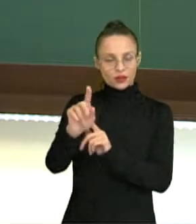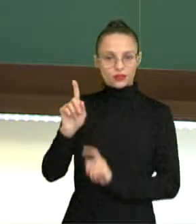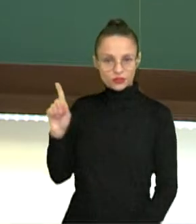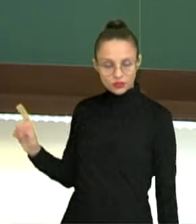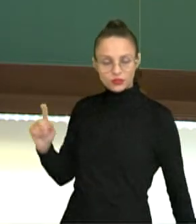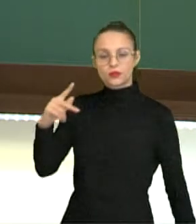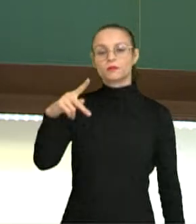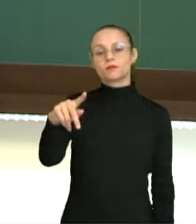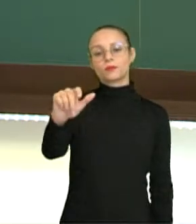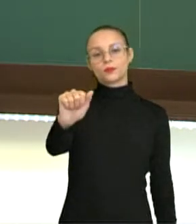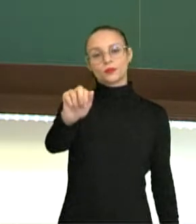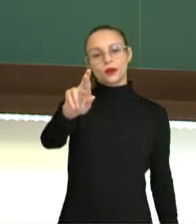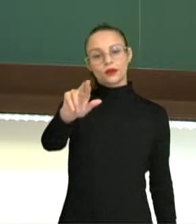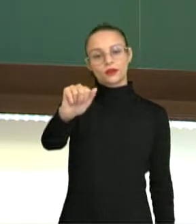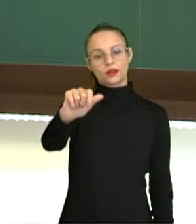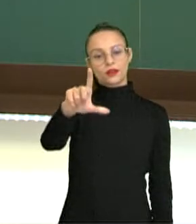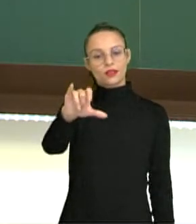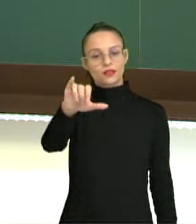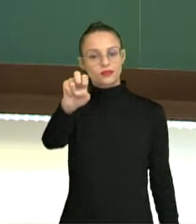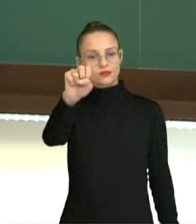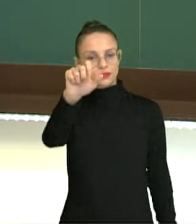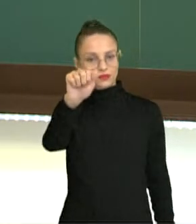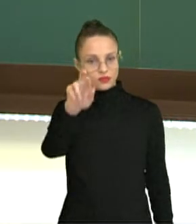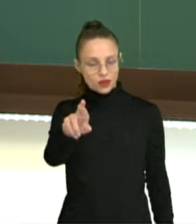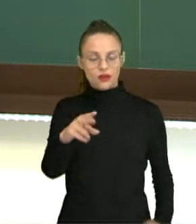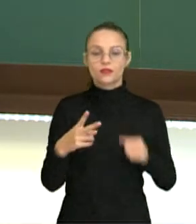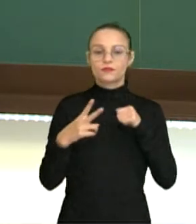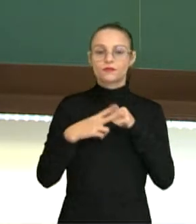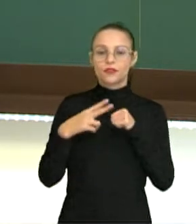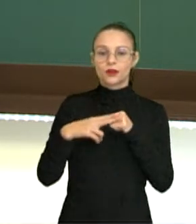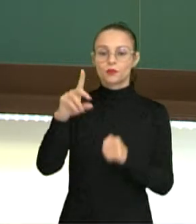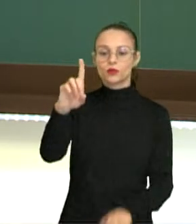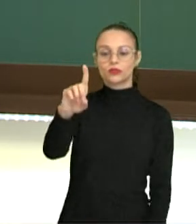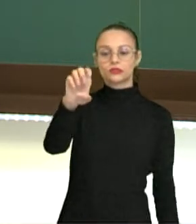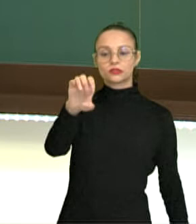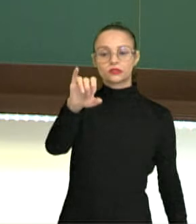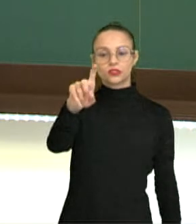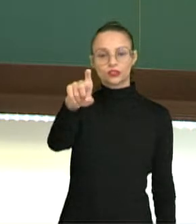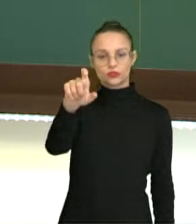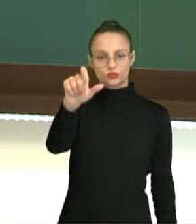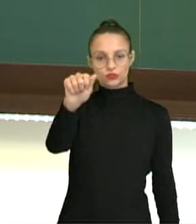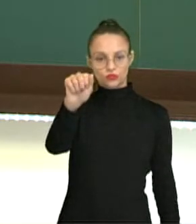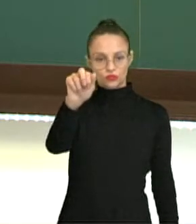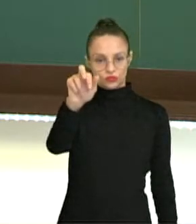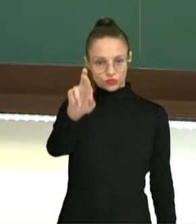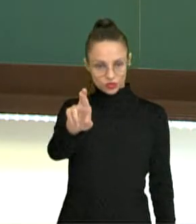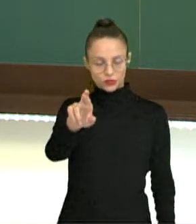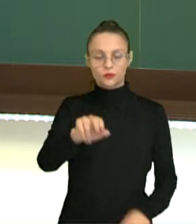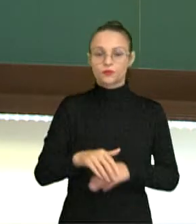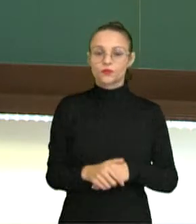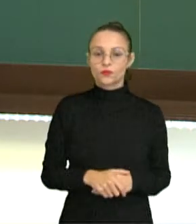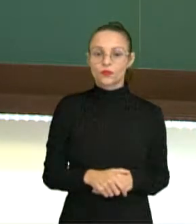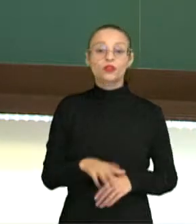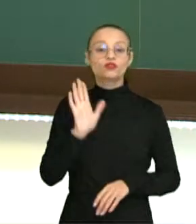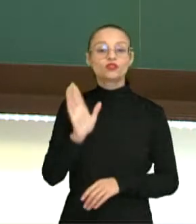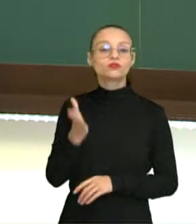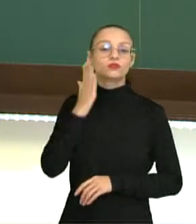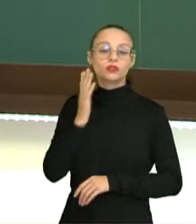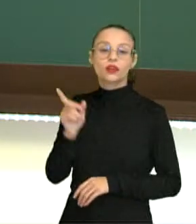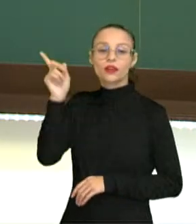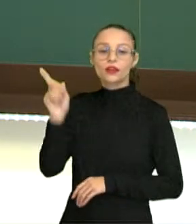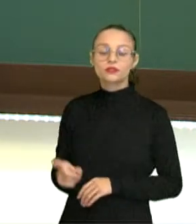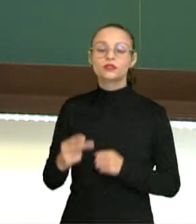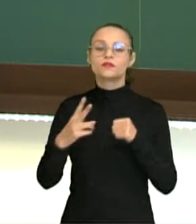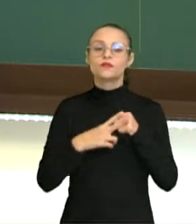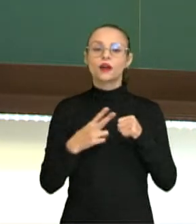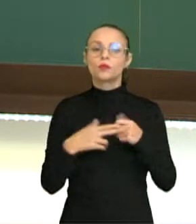é o verbo paralisar e deixariam é o verbo deixar. Visto isso, eu já sei que estes verbos estão em que